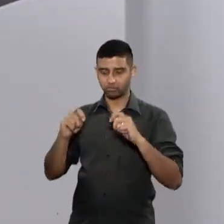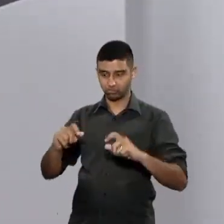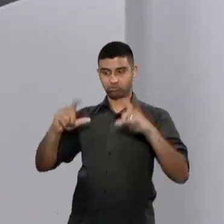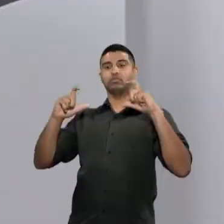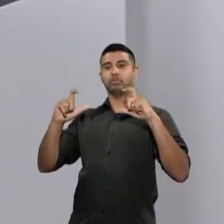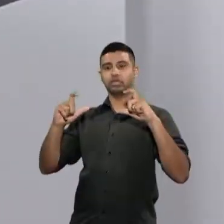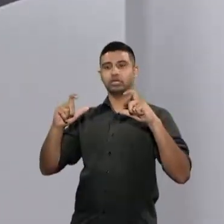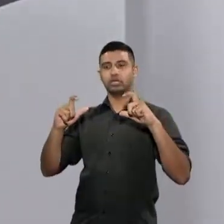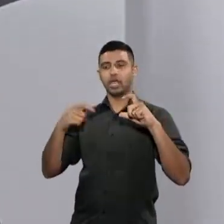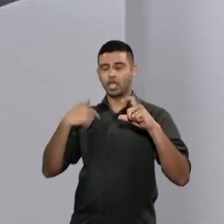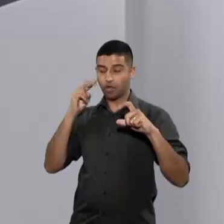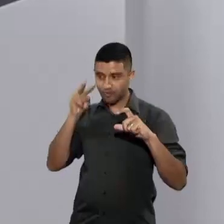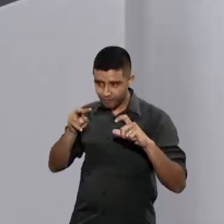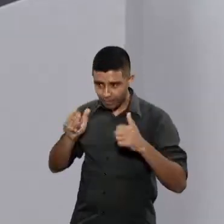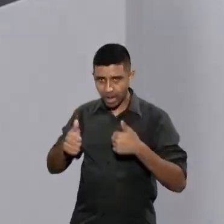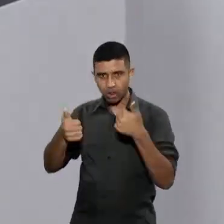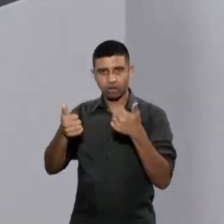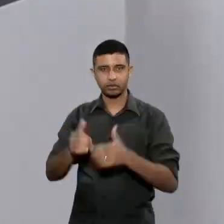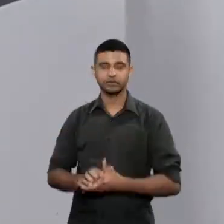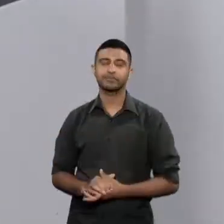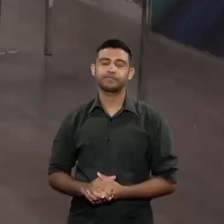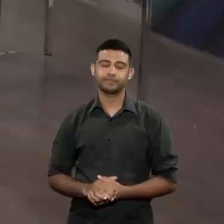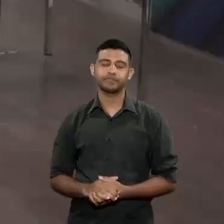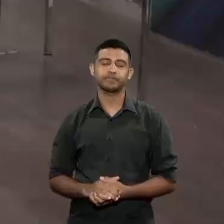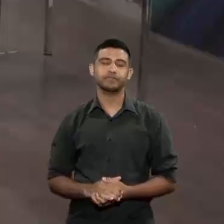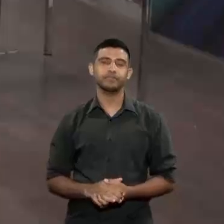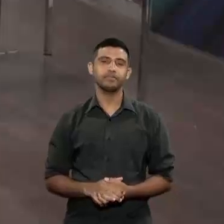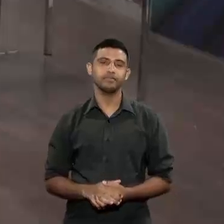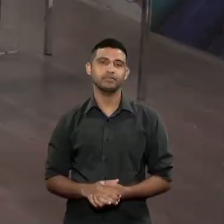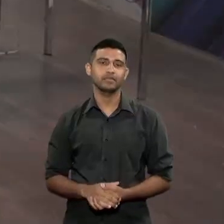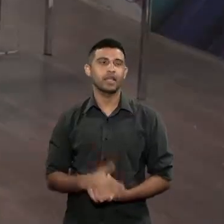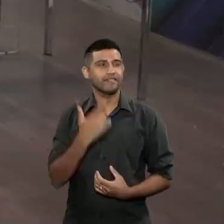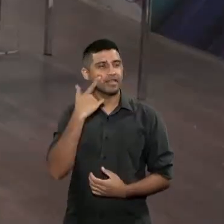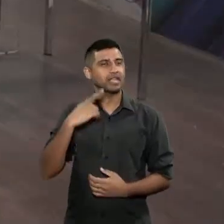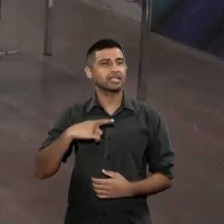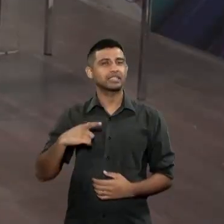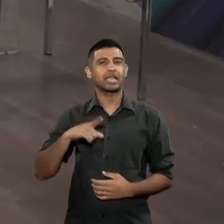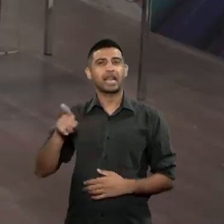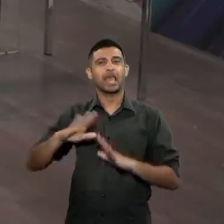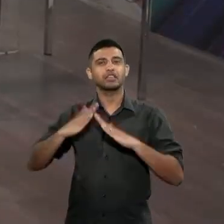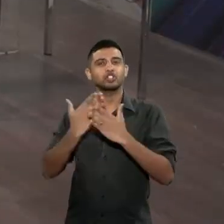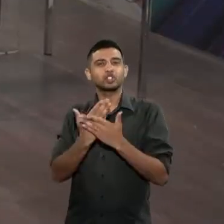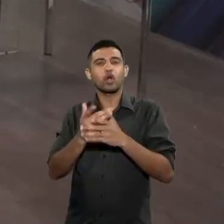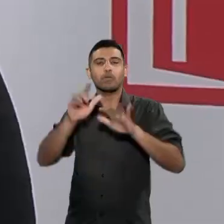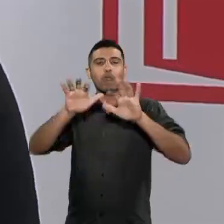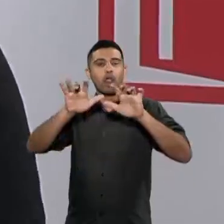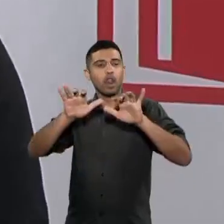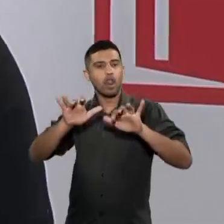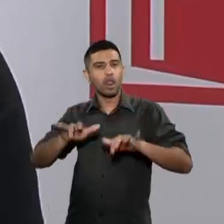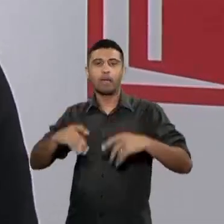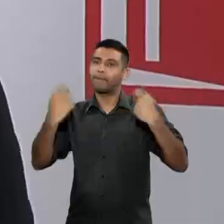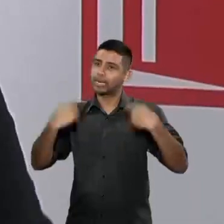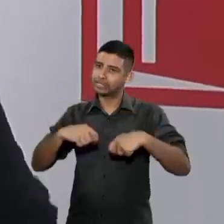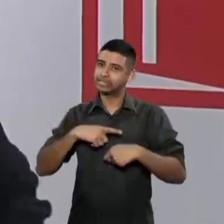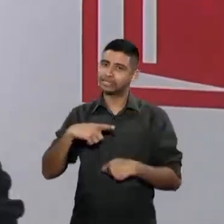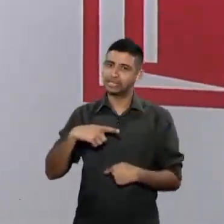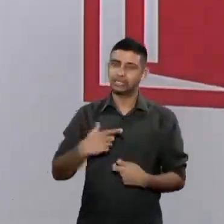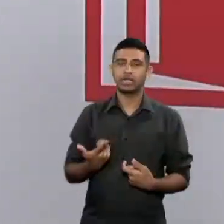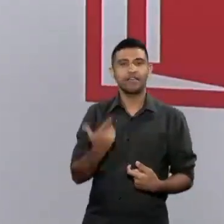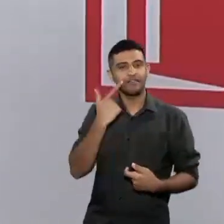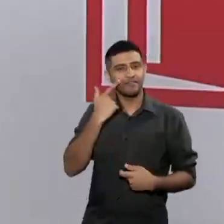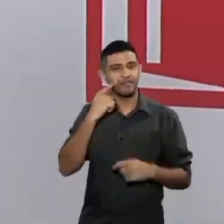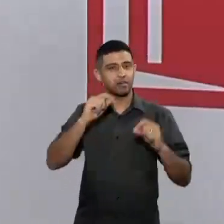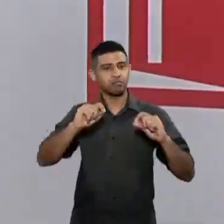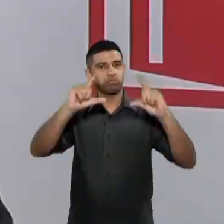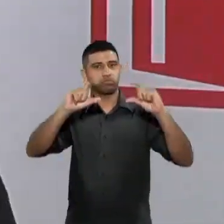para auxiliar melhor. Ótimo, ótimo. Tem todo mundo... uma formatação na escola que precisa acontecer, de tamanho